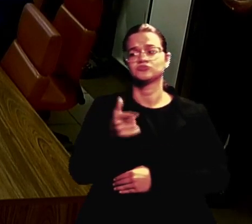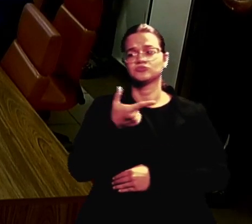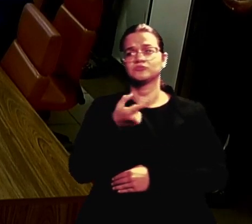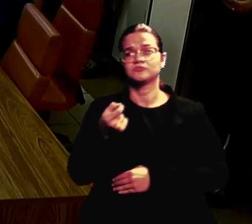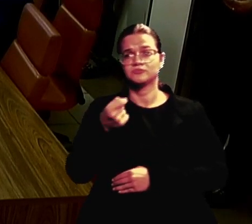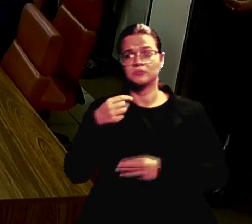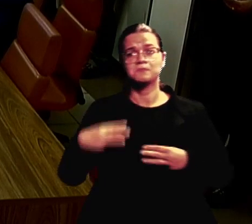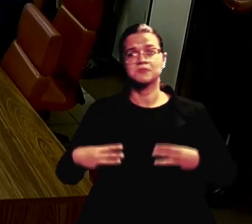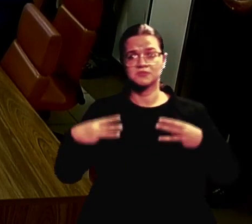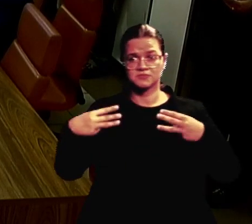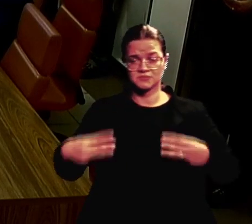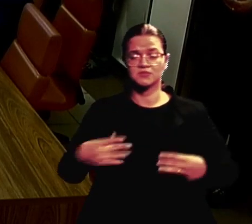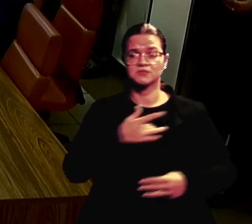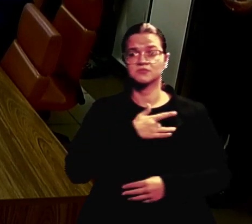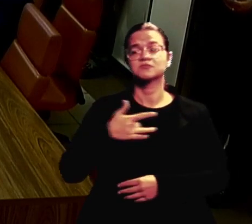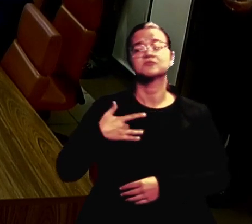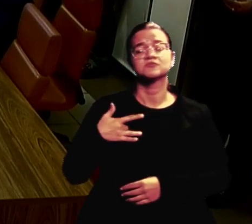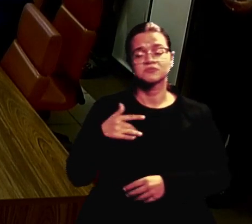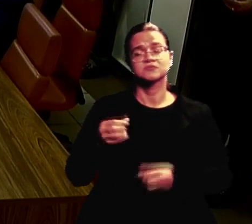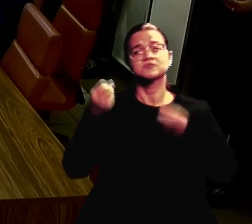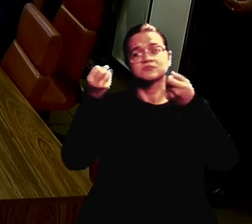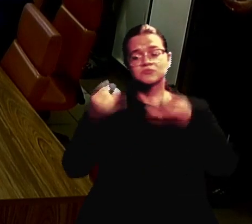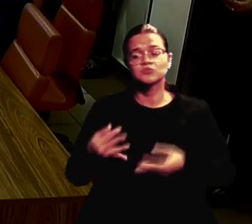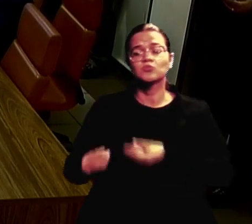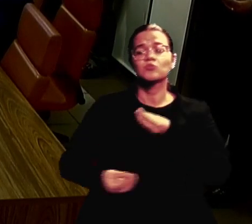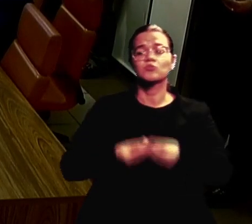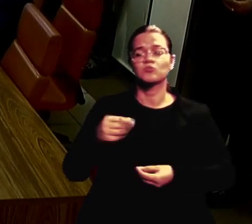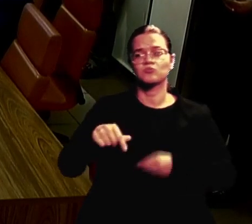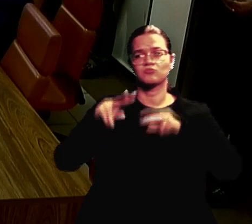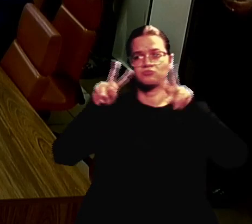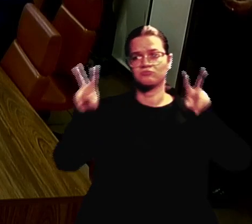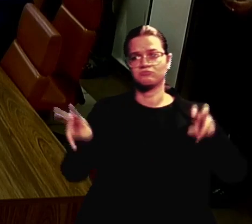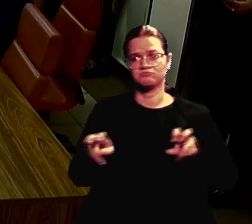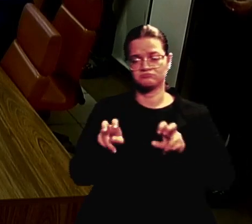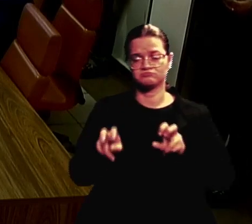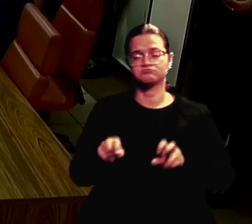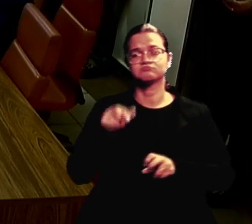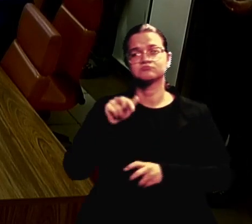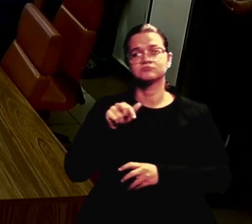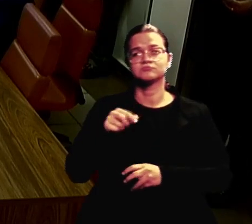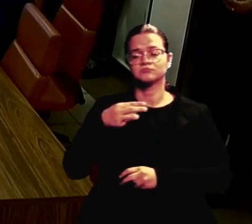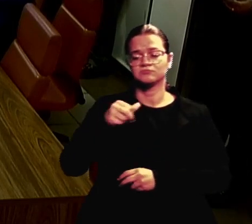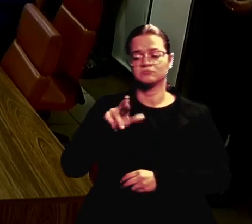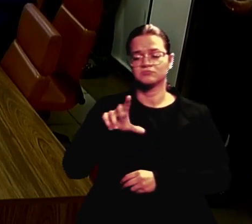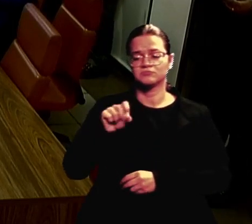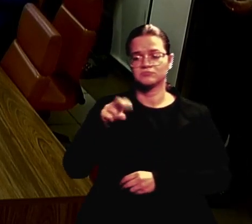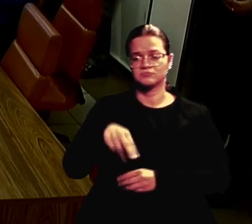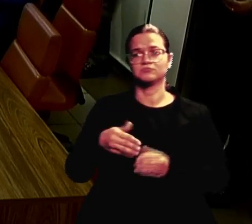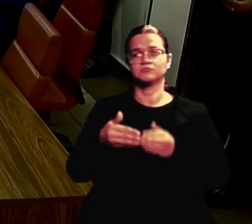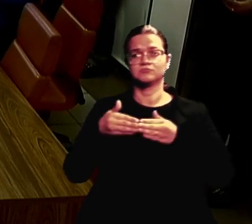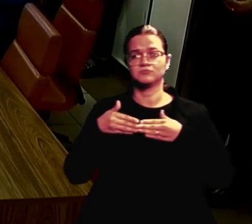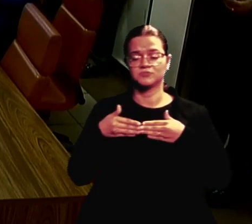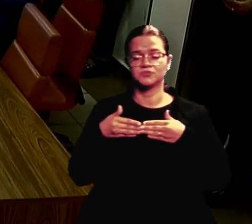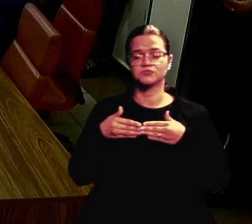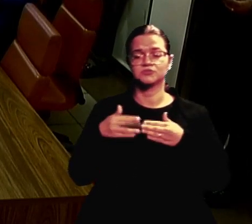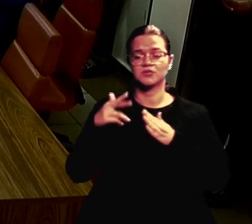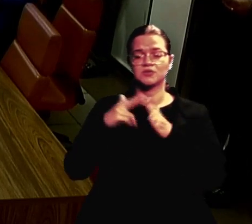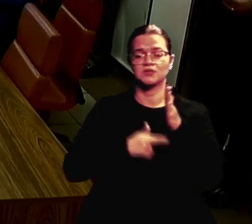1820 do Ministério da Saúde disciplinando o presente assunto. Vereador Marlon, relator,